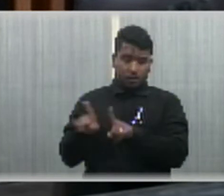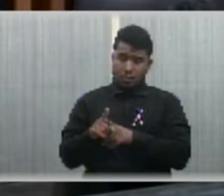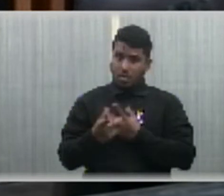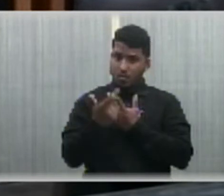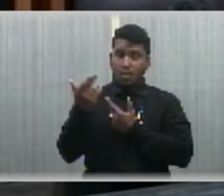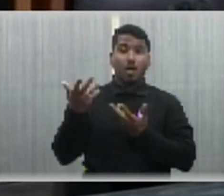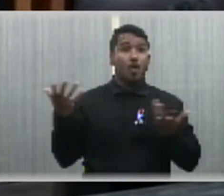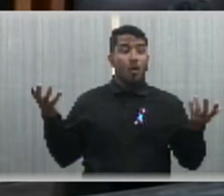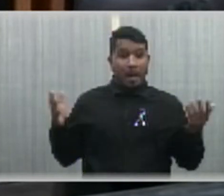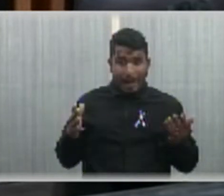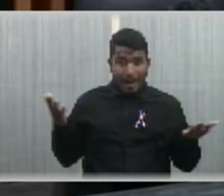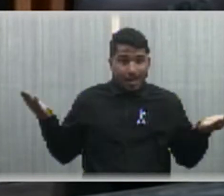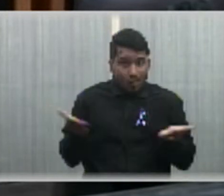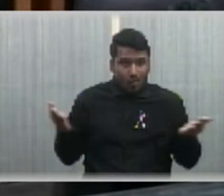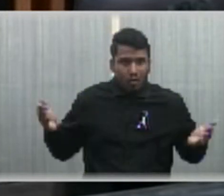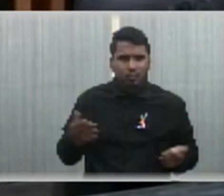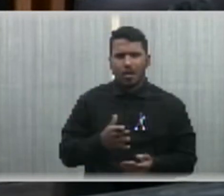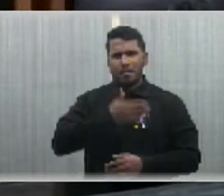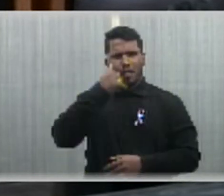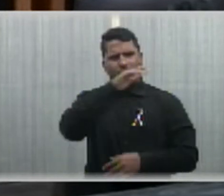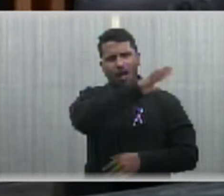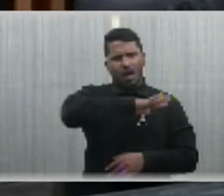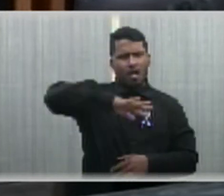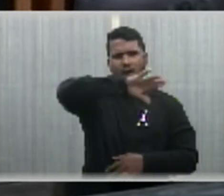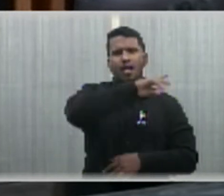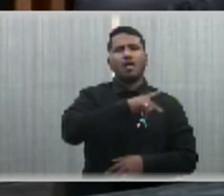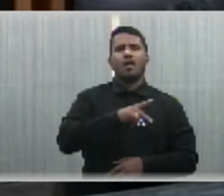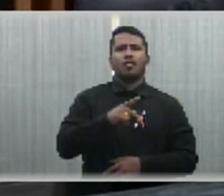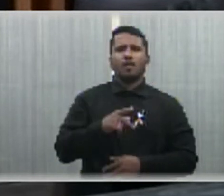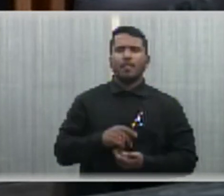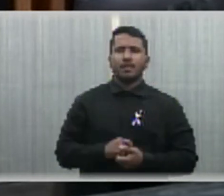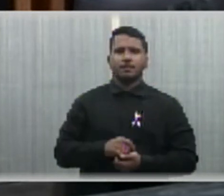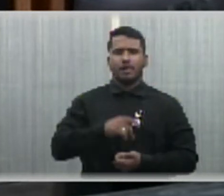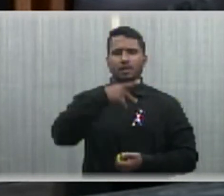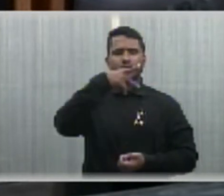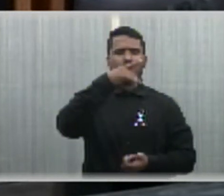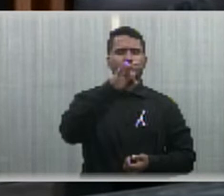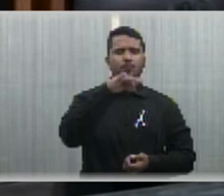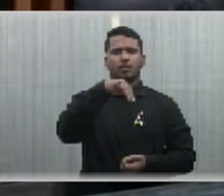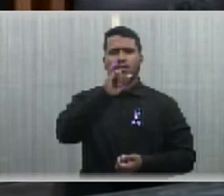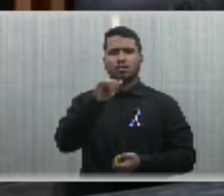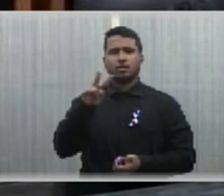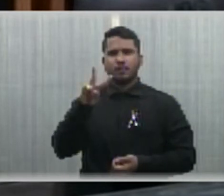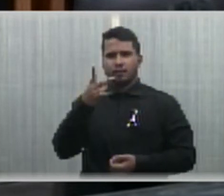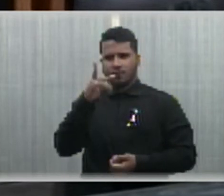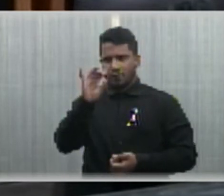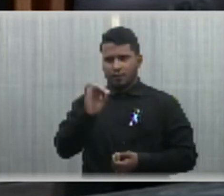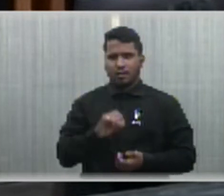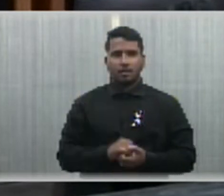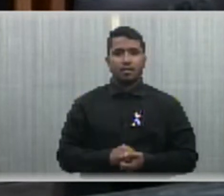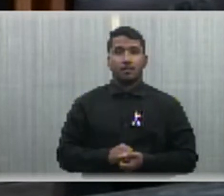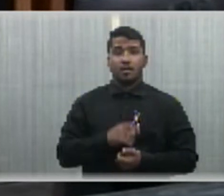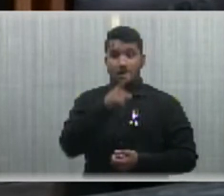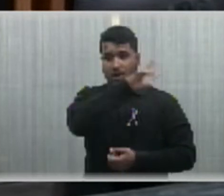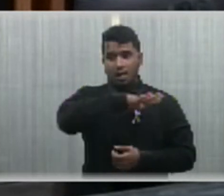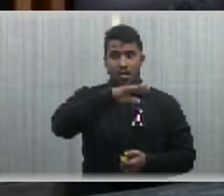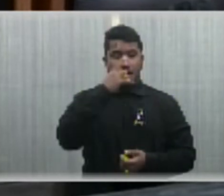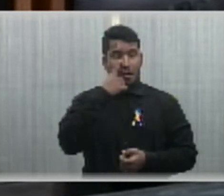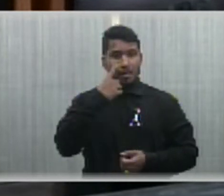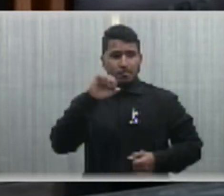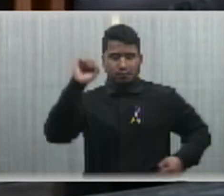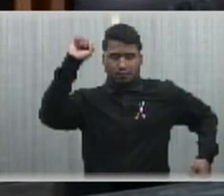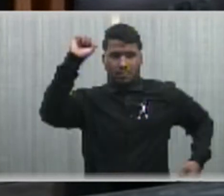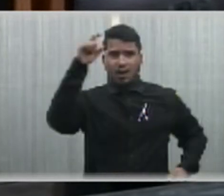levar, a partir da revitalização do Polo Cerâmico, os nossos turistas para conhecer o nosso